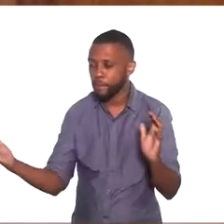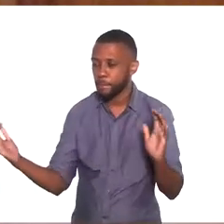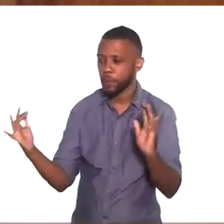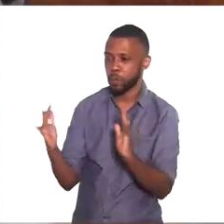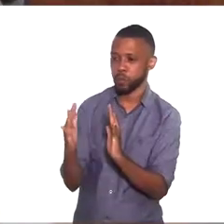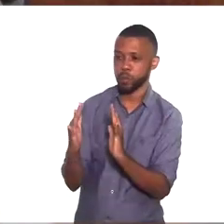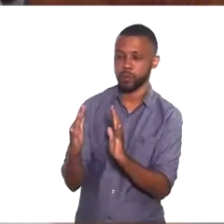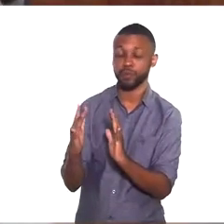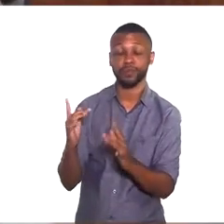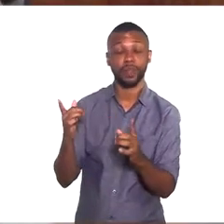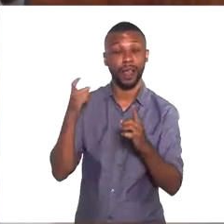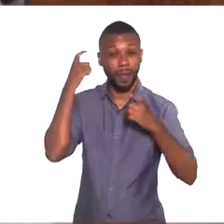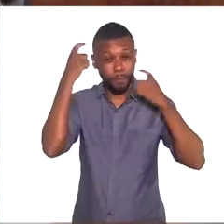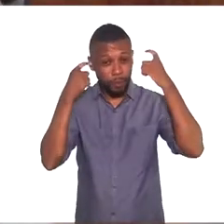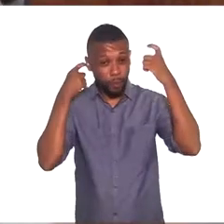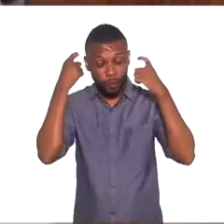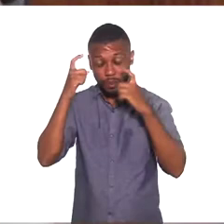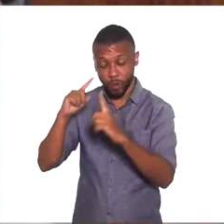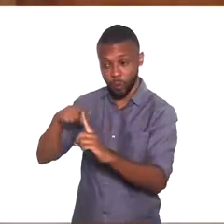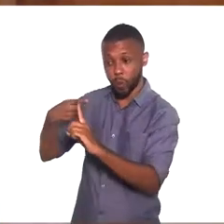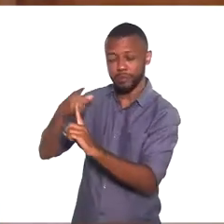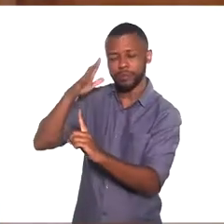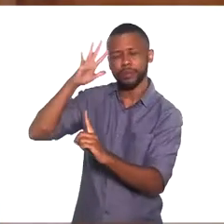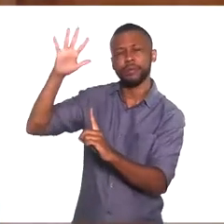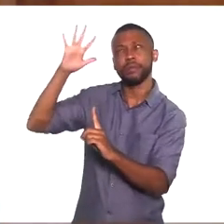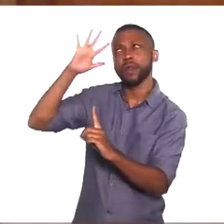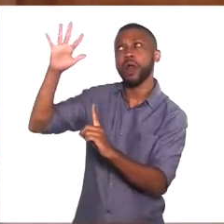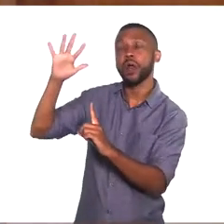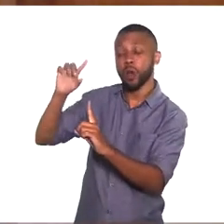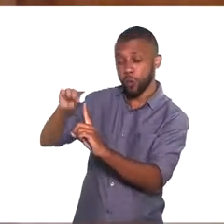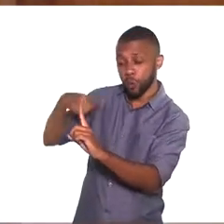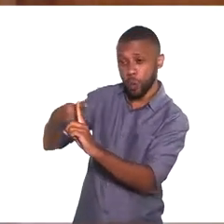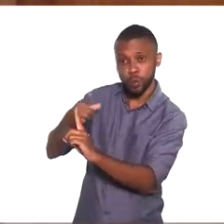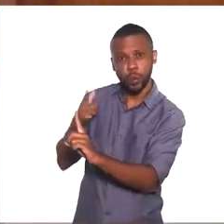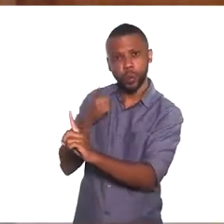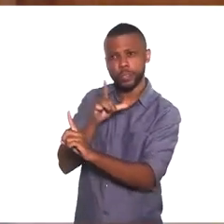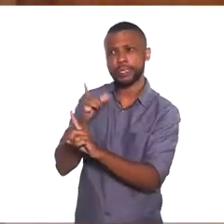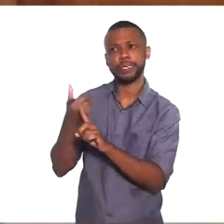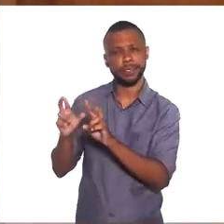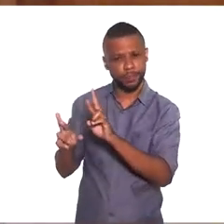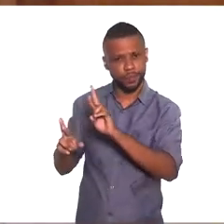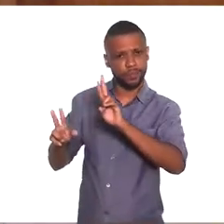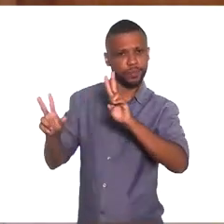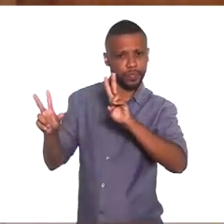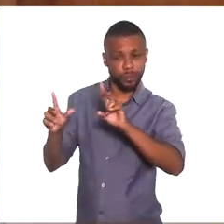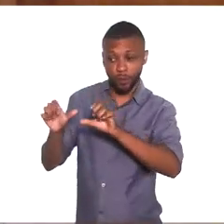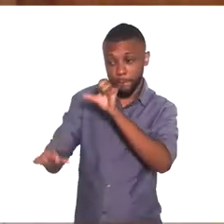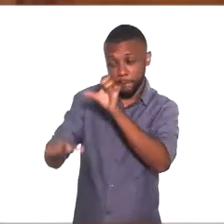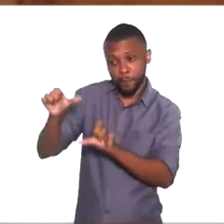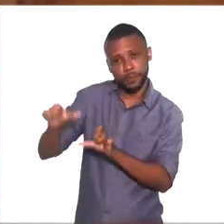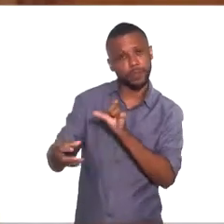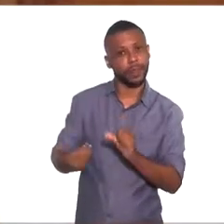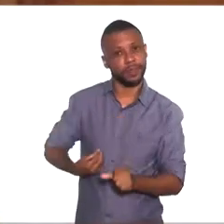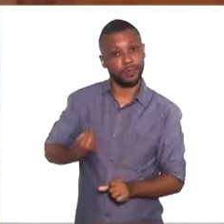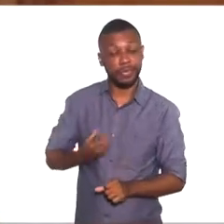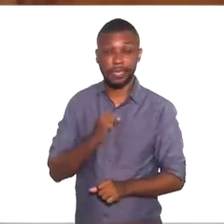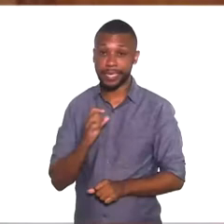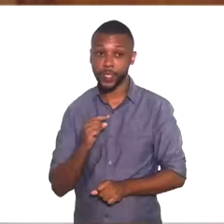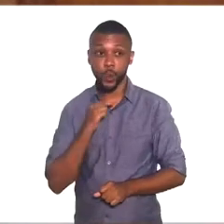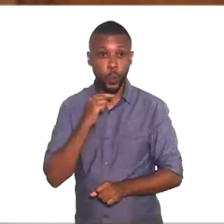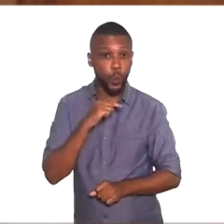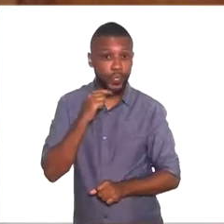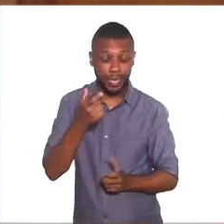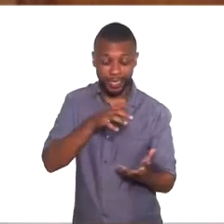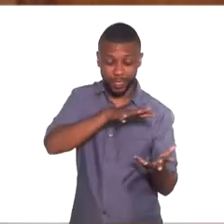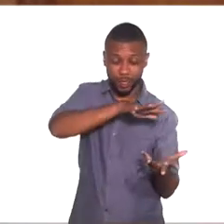também lá então essa é a preocupação com o outro e tem que sonhar com o mundo que seja diferente senti enquanto a gente não